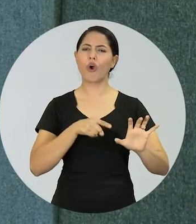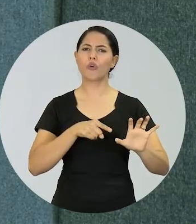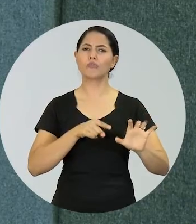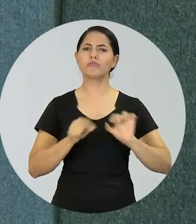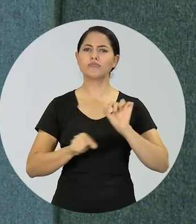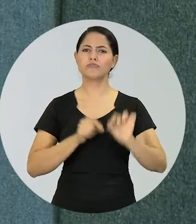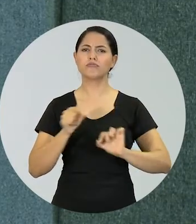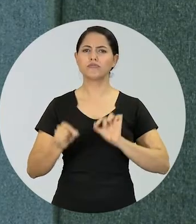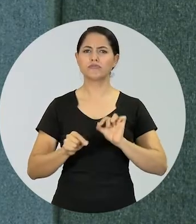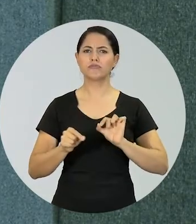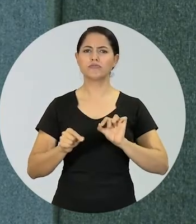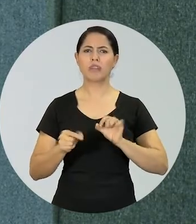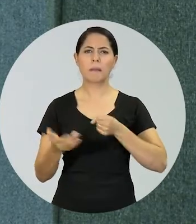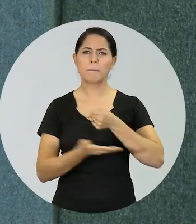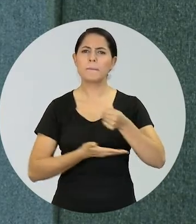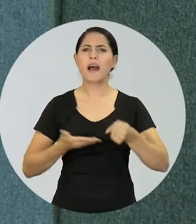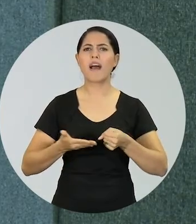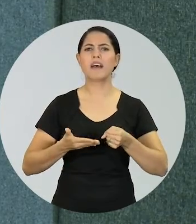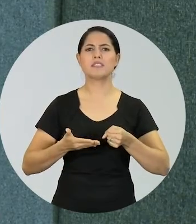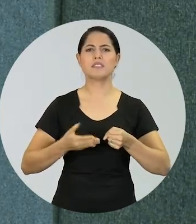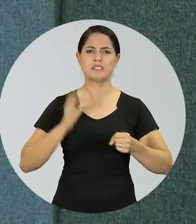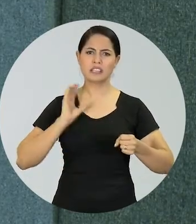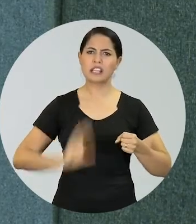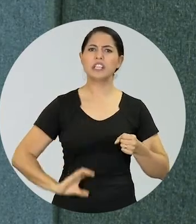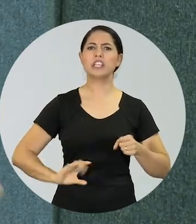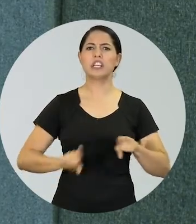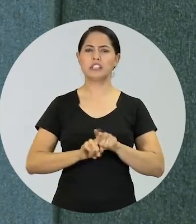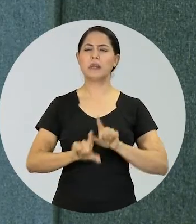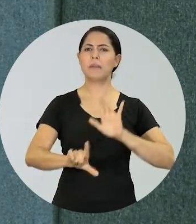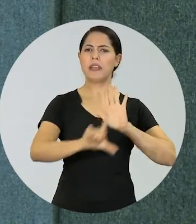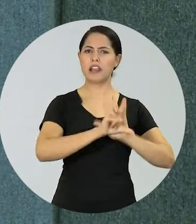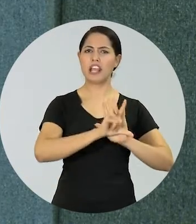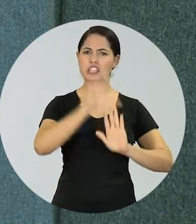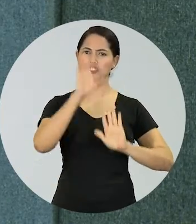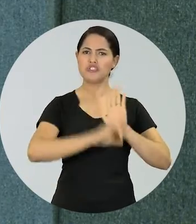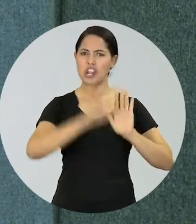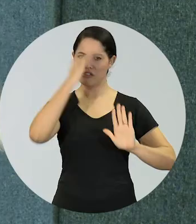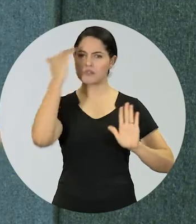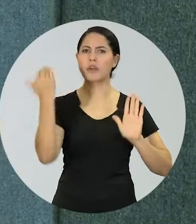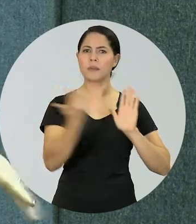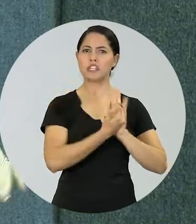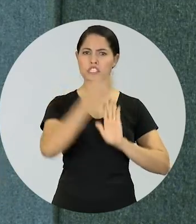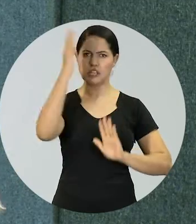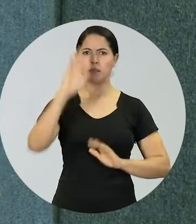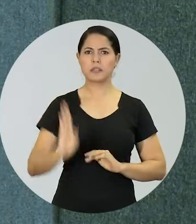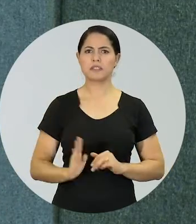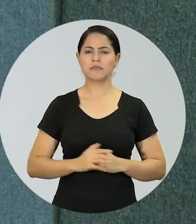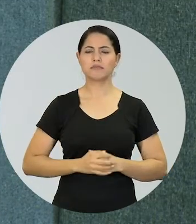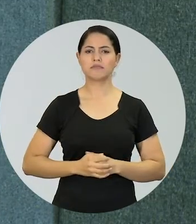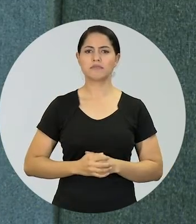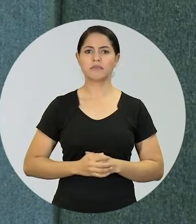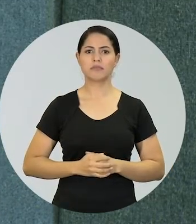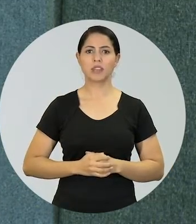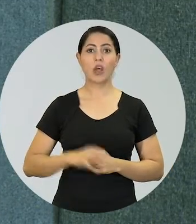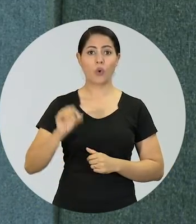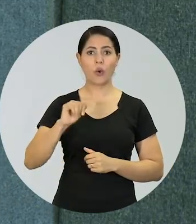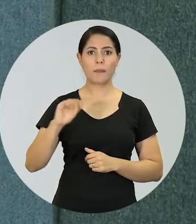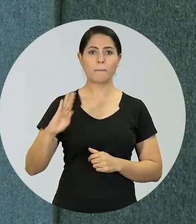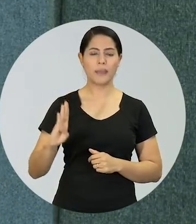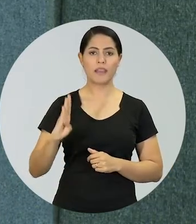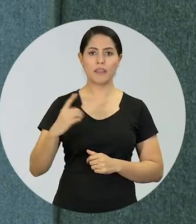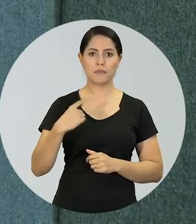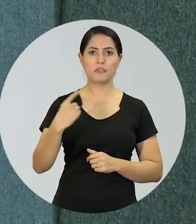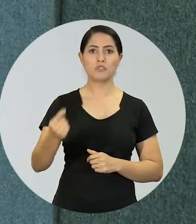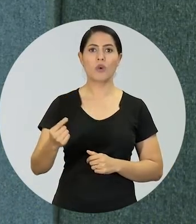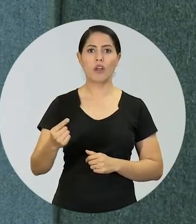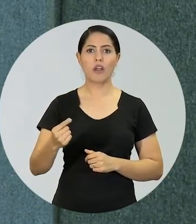importância fundamental para a cidadania e para o cumprimento das leis, da ordem e do Estado democrático de direito neste país. A indicação